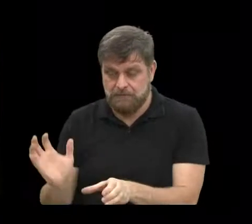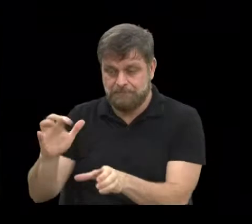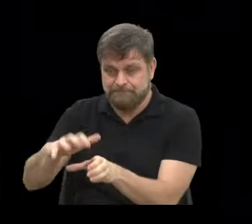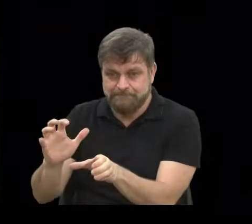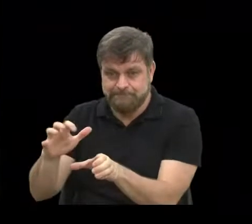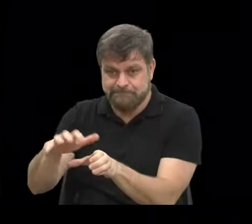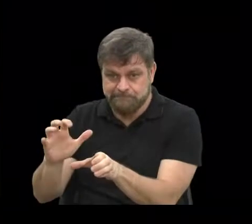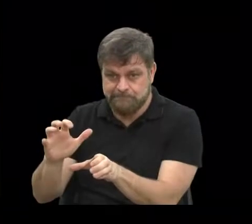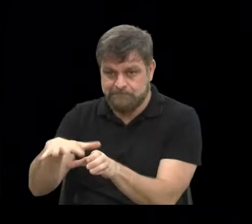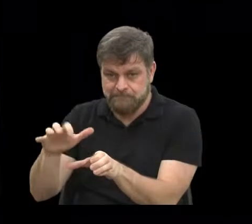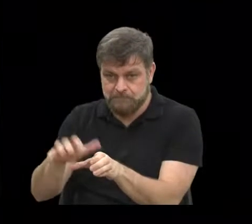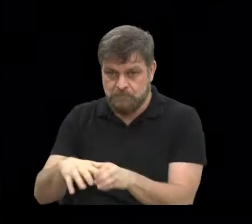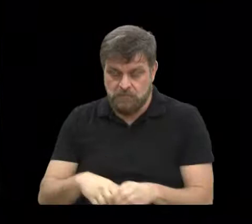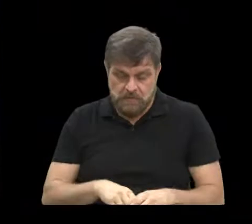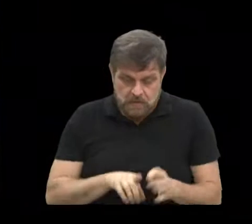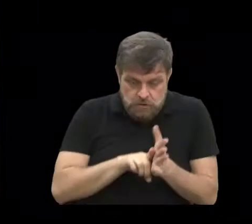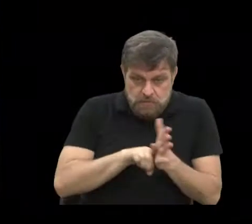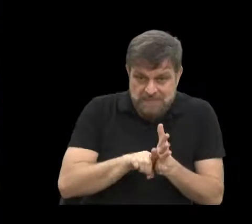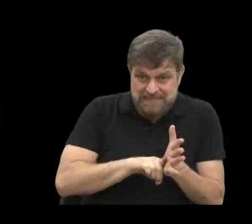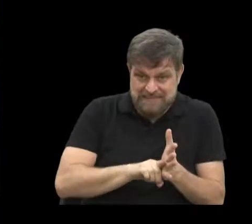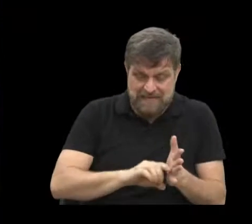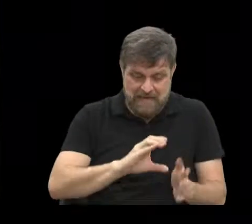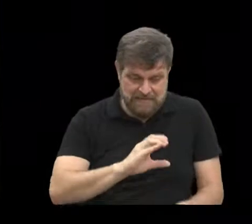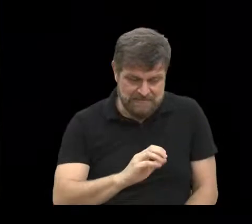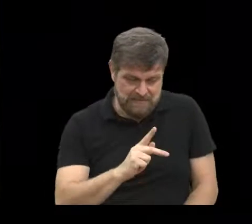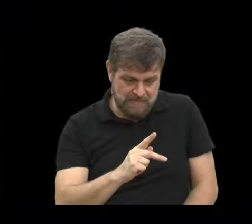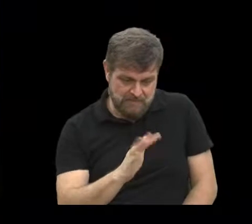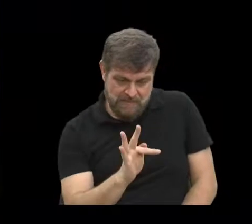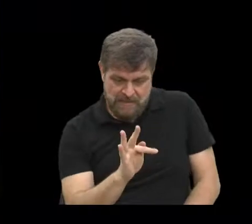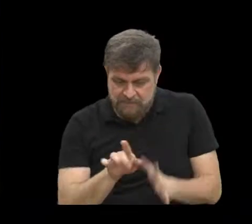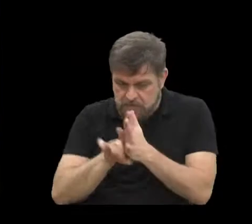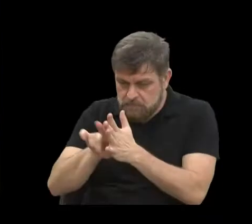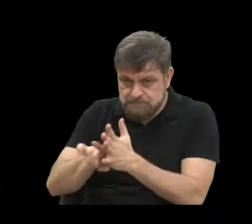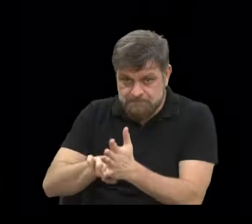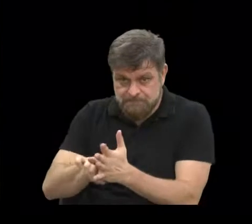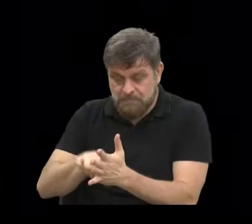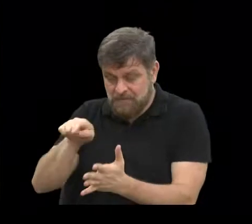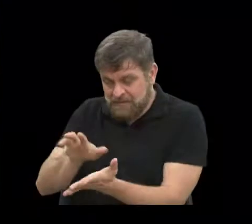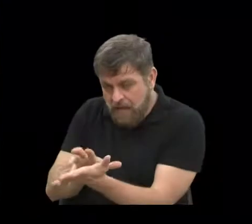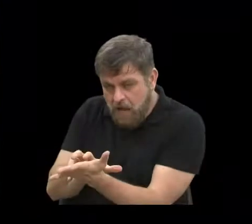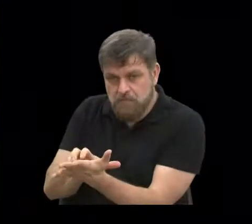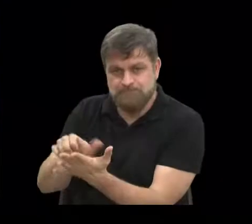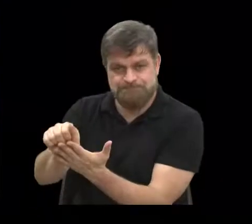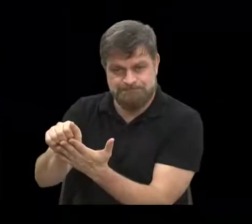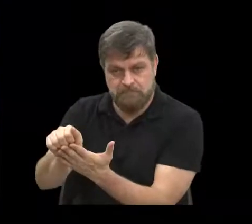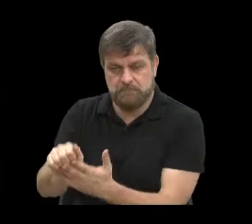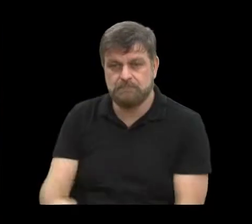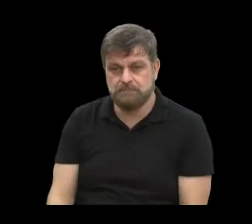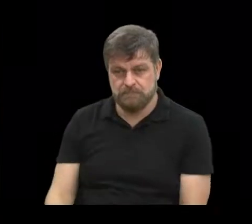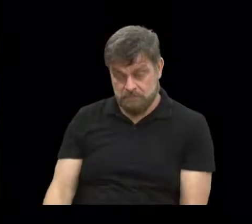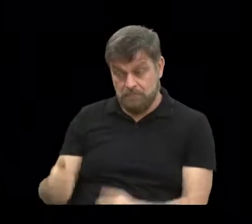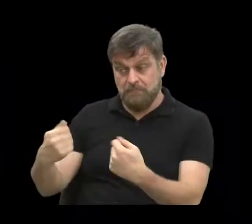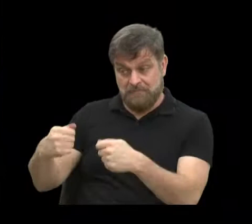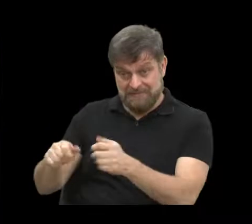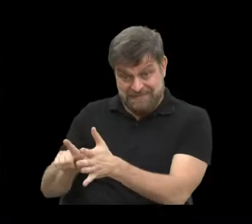gente precisa do CPF e do cadastro único atualizado certinho, combinado?